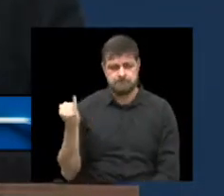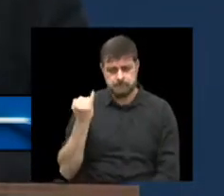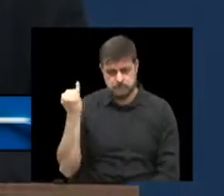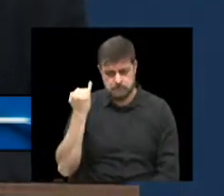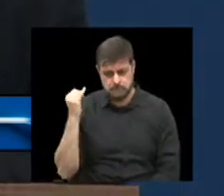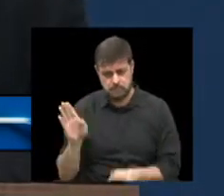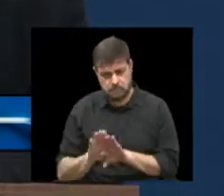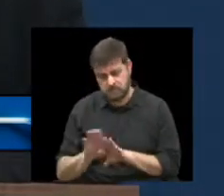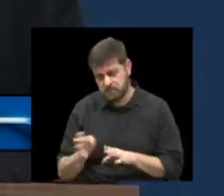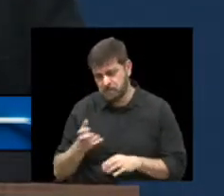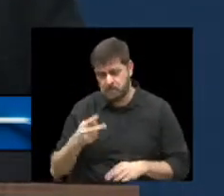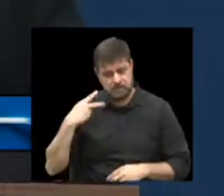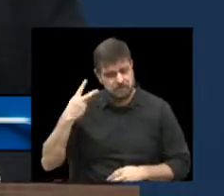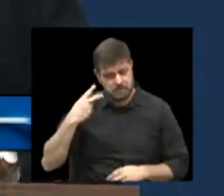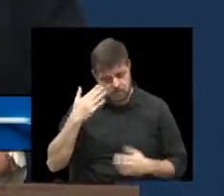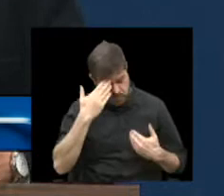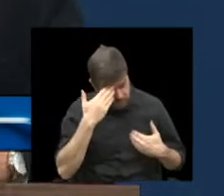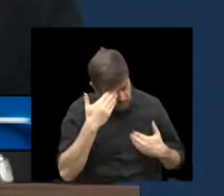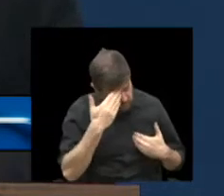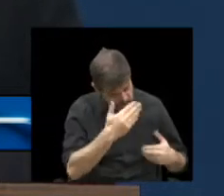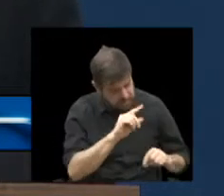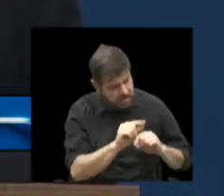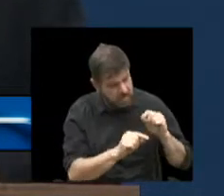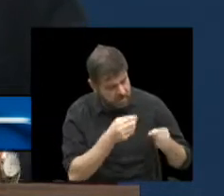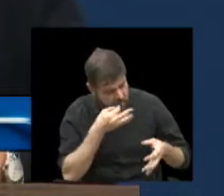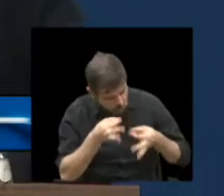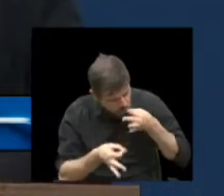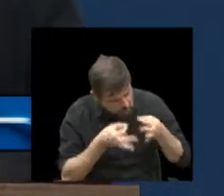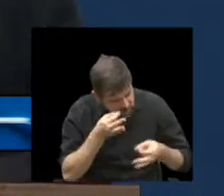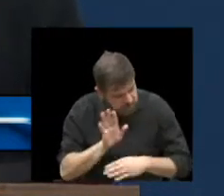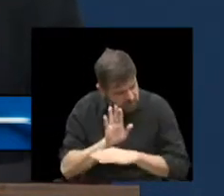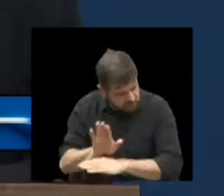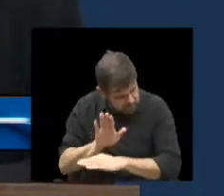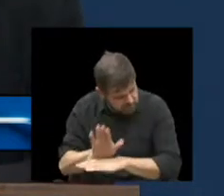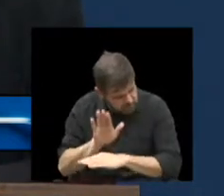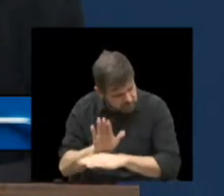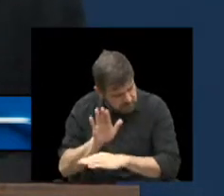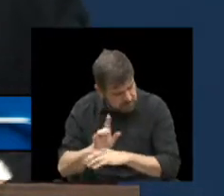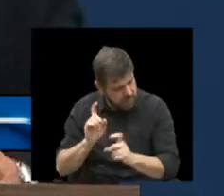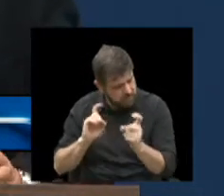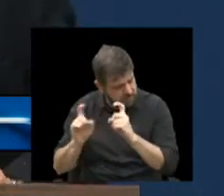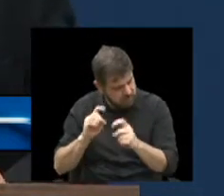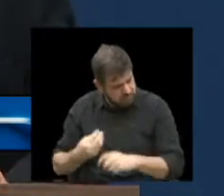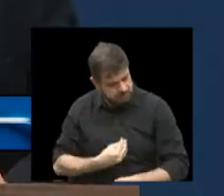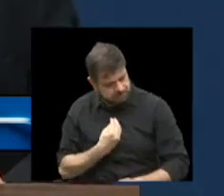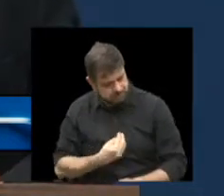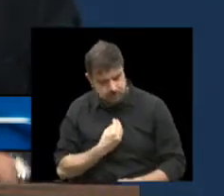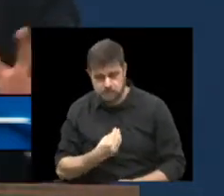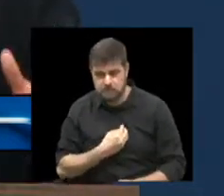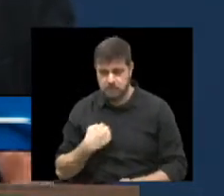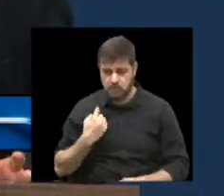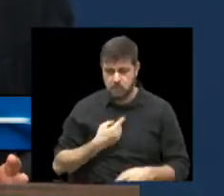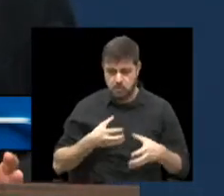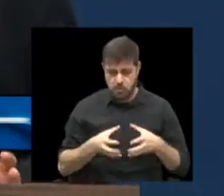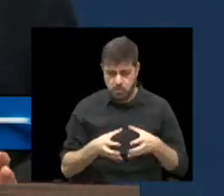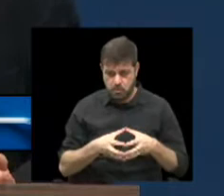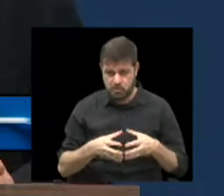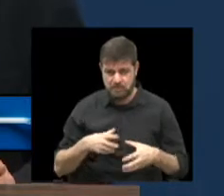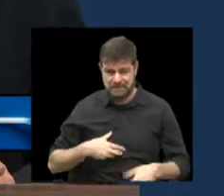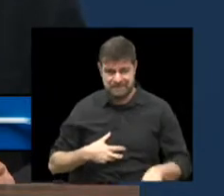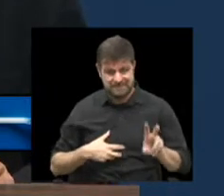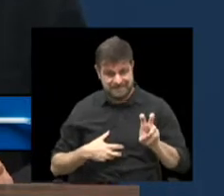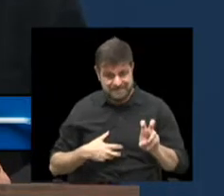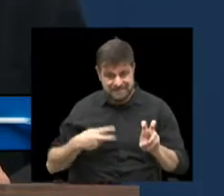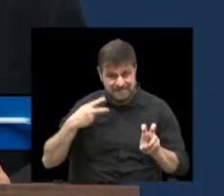também agradecer os vereadores que puderam contribuir e participar dessa reunião. A nossa comissão é formada por